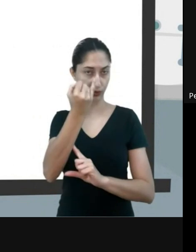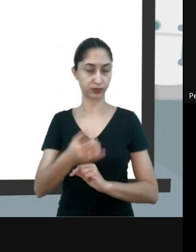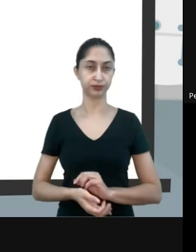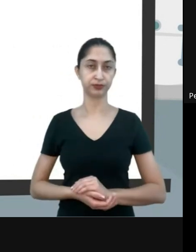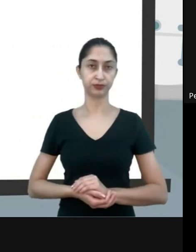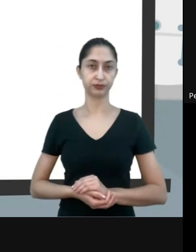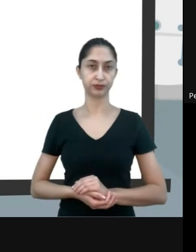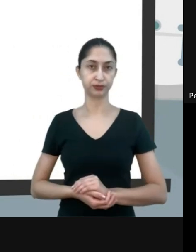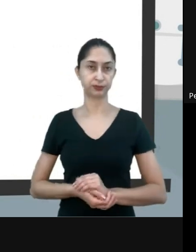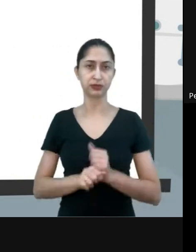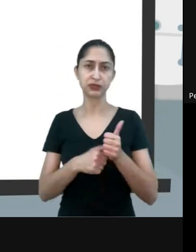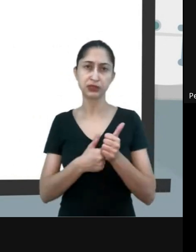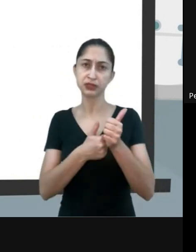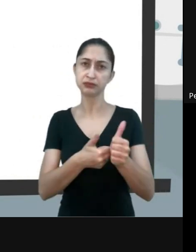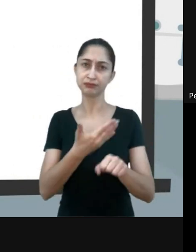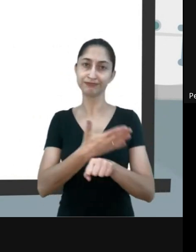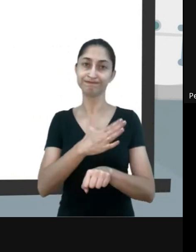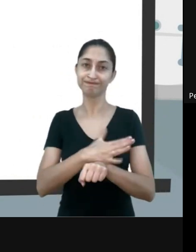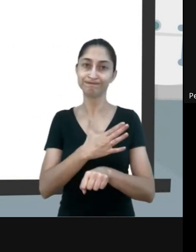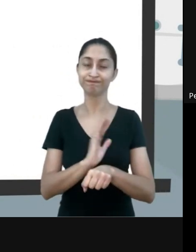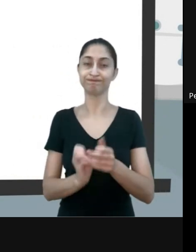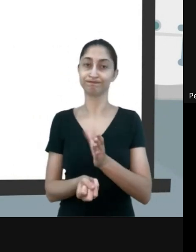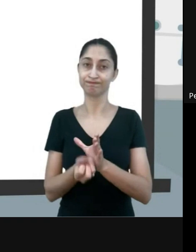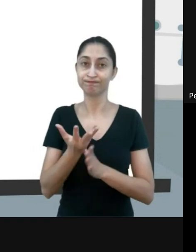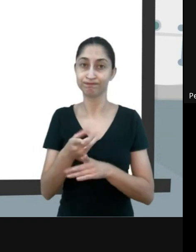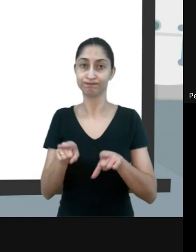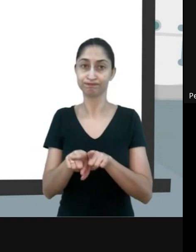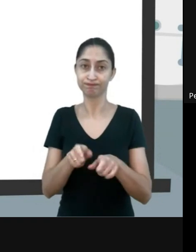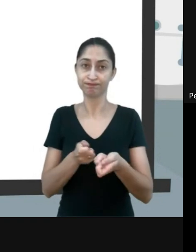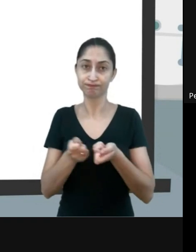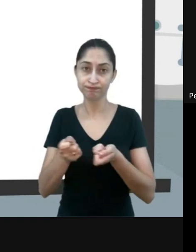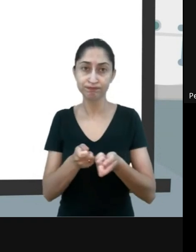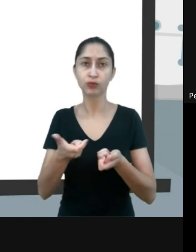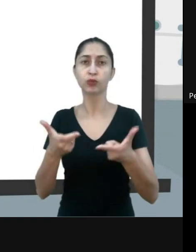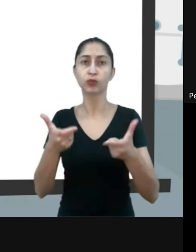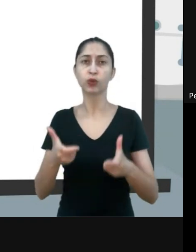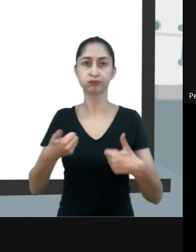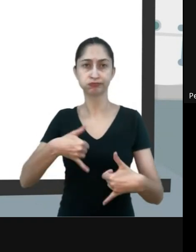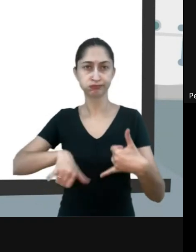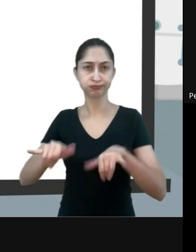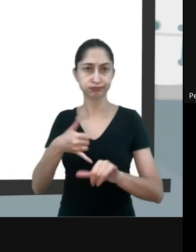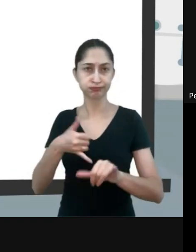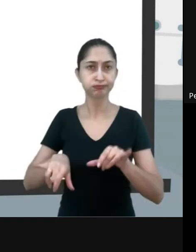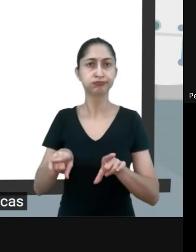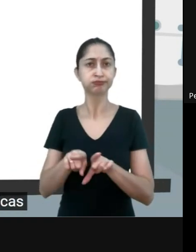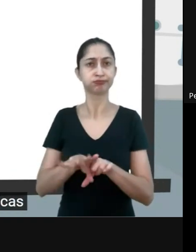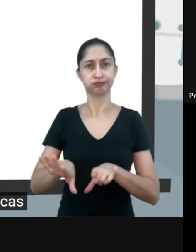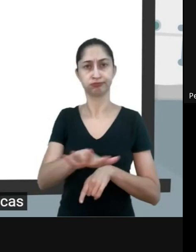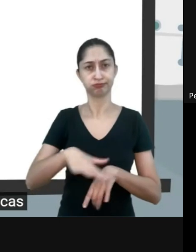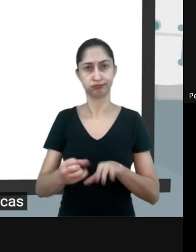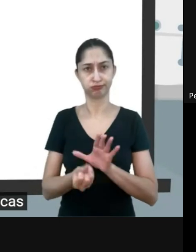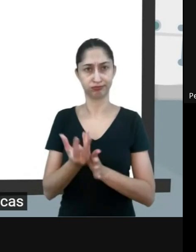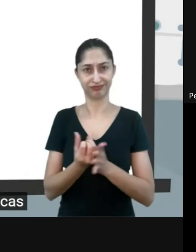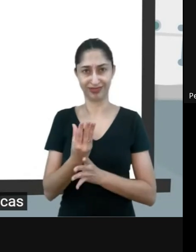importante. Seguir as boas práticas de fabricação e controle para os laboratórios e área de produção. Não